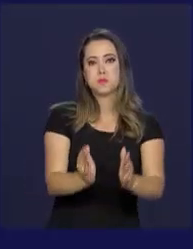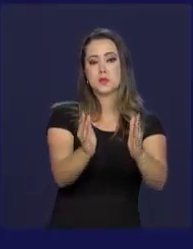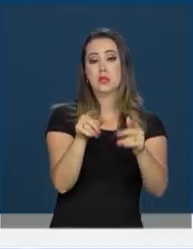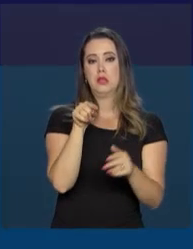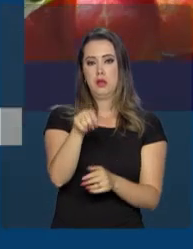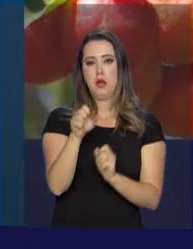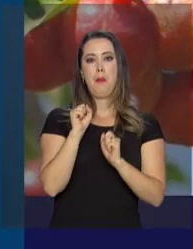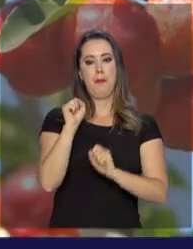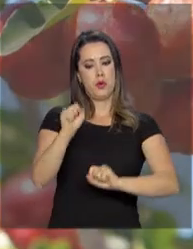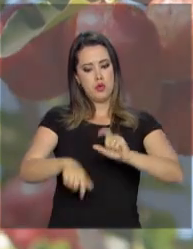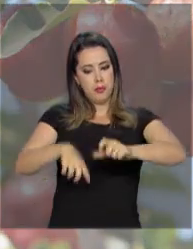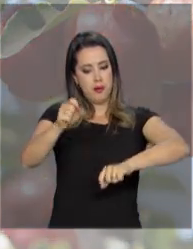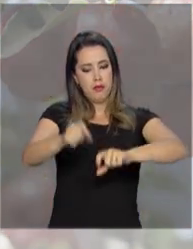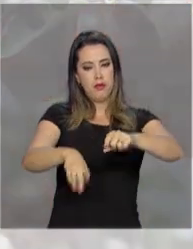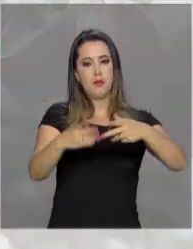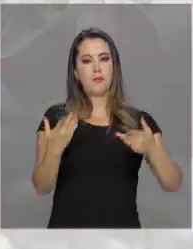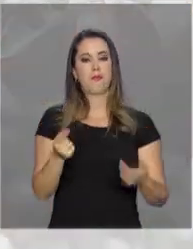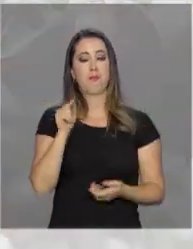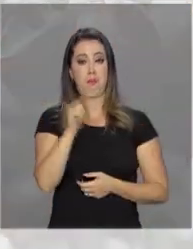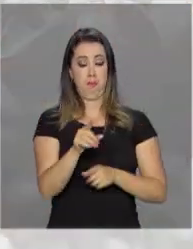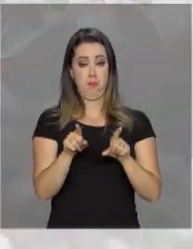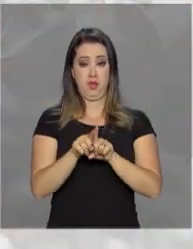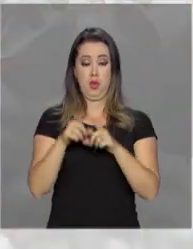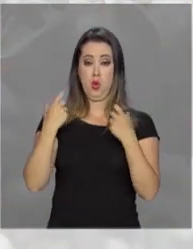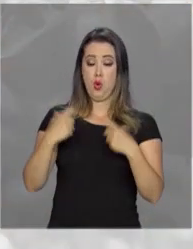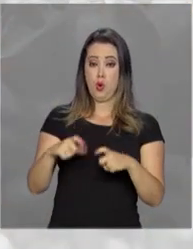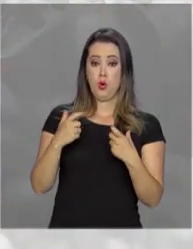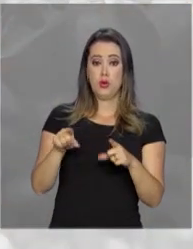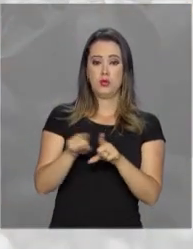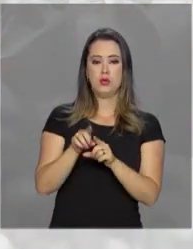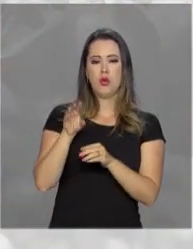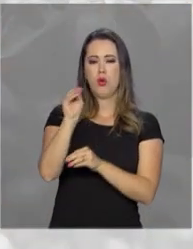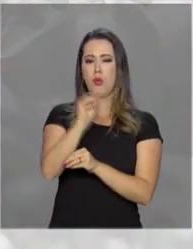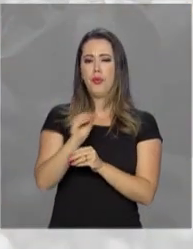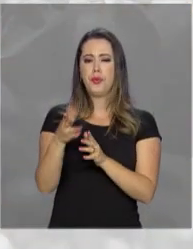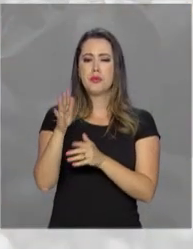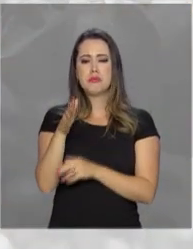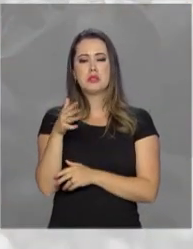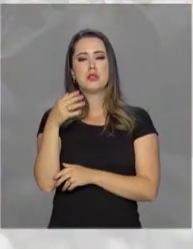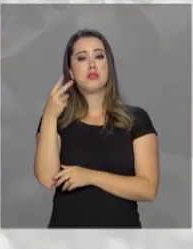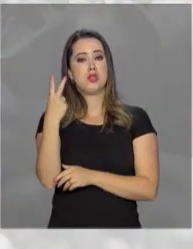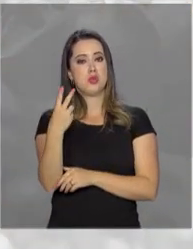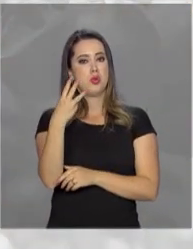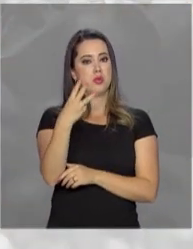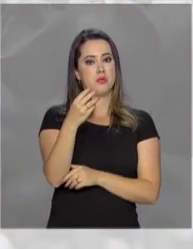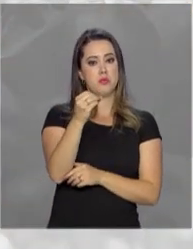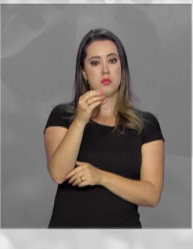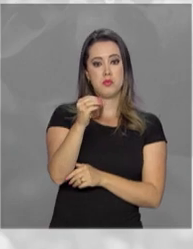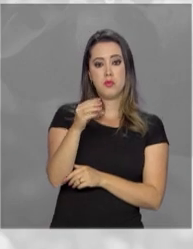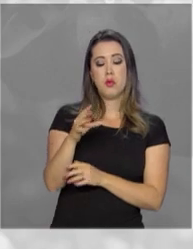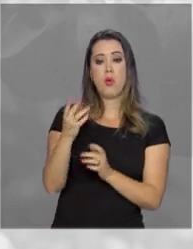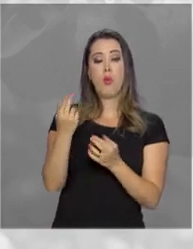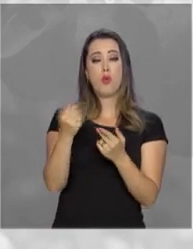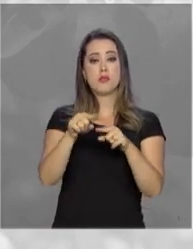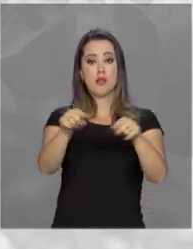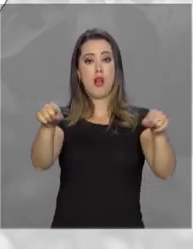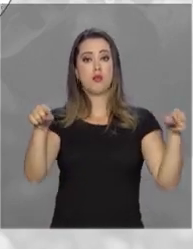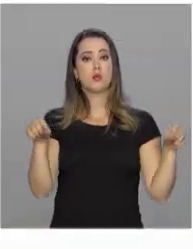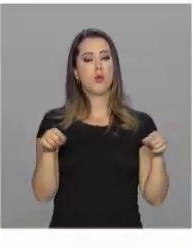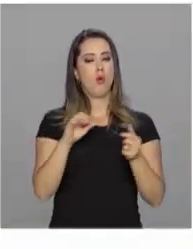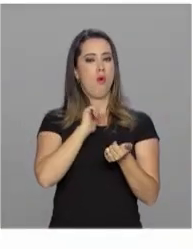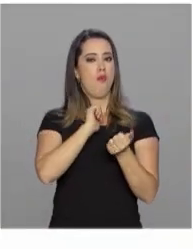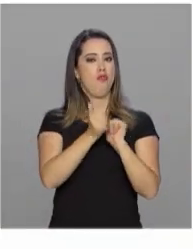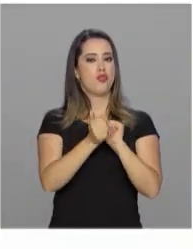O chamado perímetro irrigado de Tabuleiros Litorâneos atende uma área que equivale a cerca de 2.300 campos de futebol